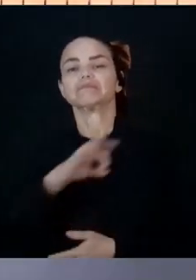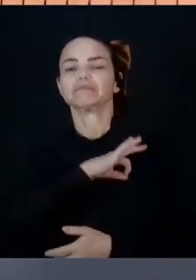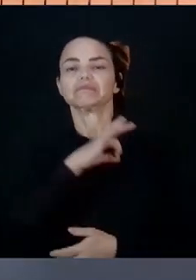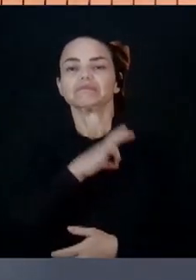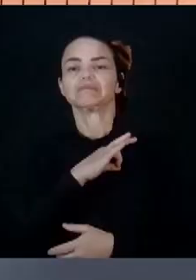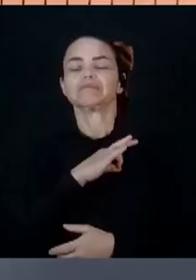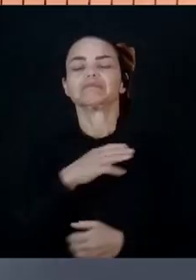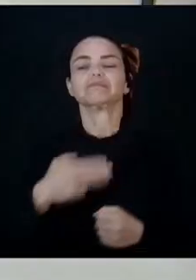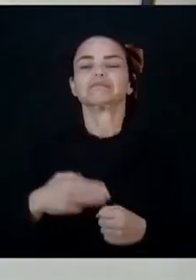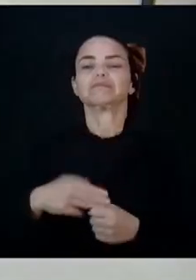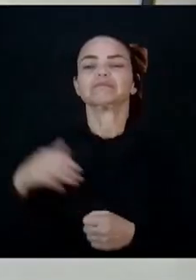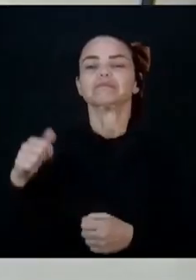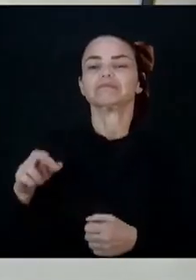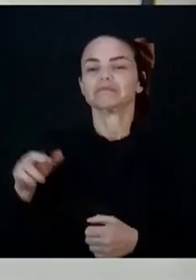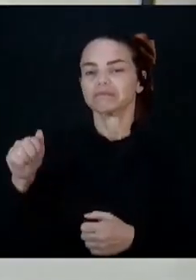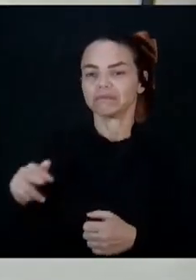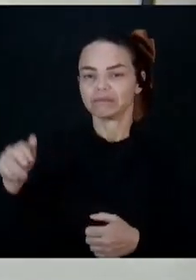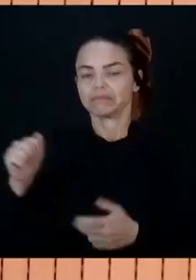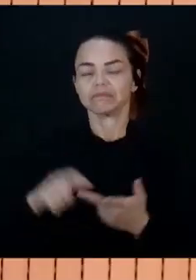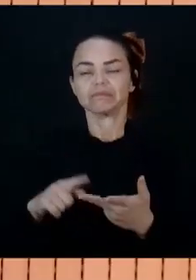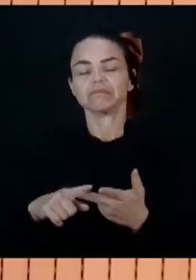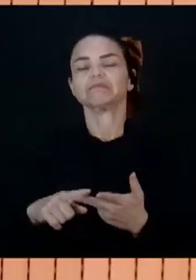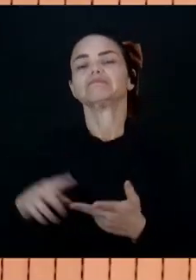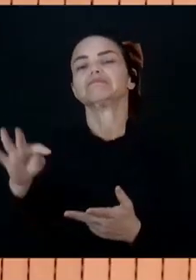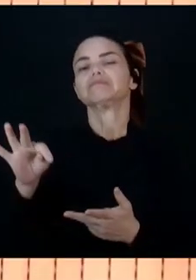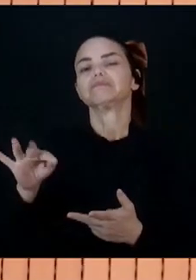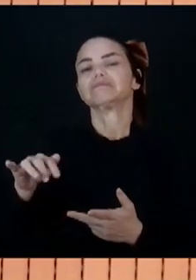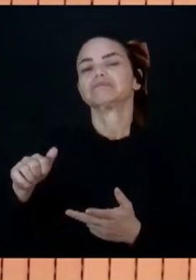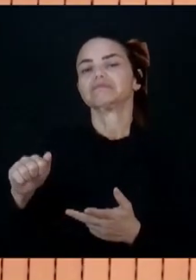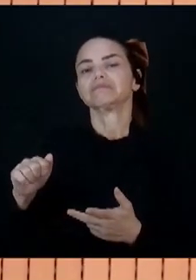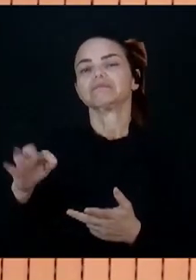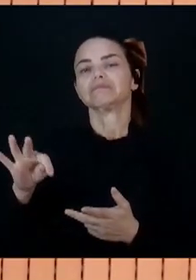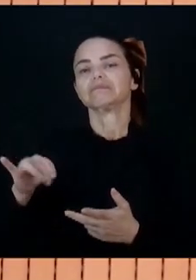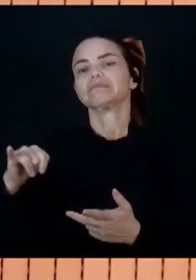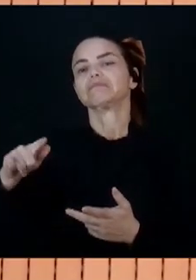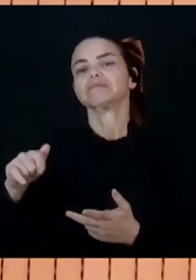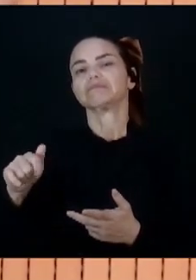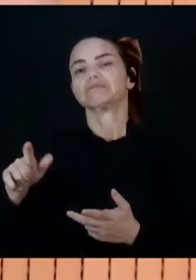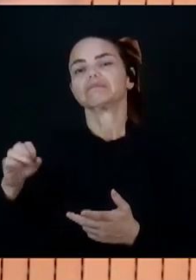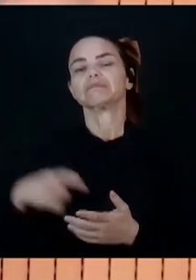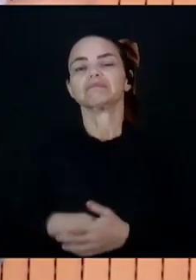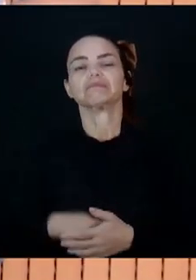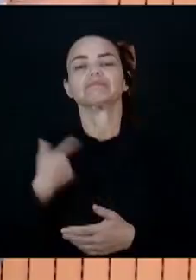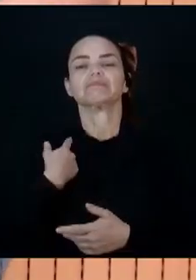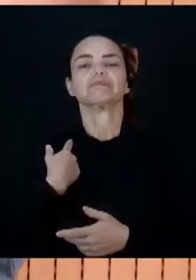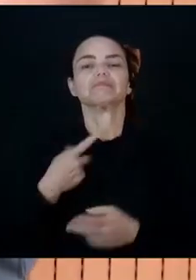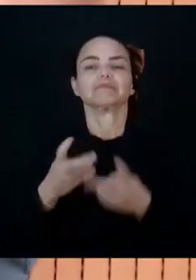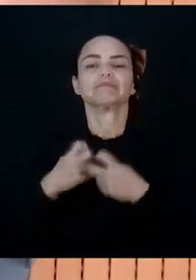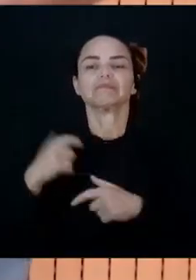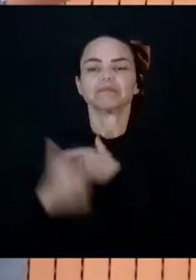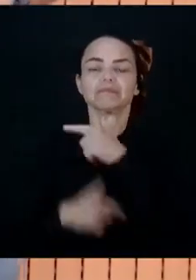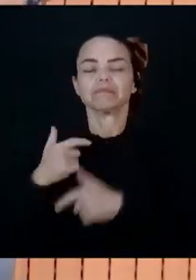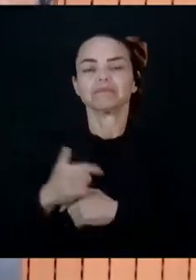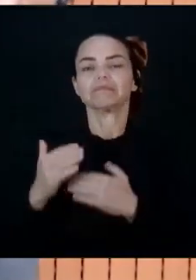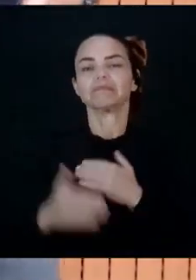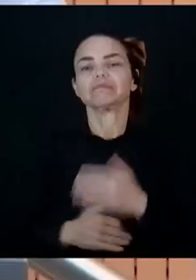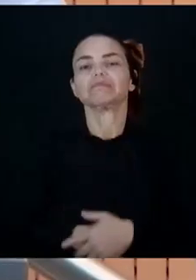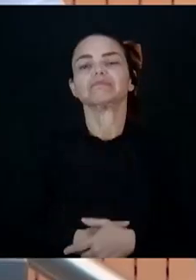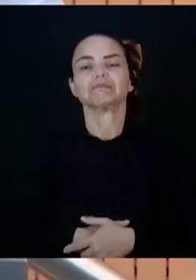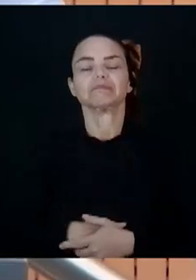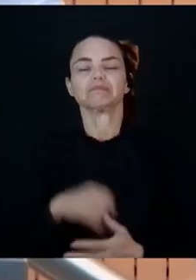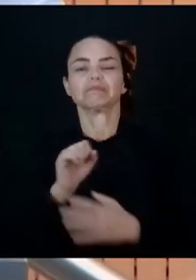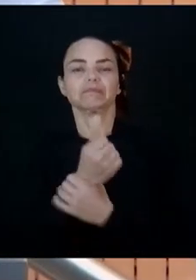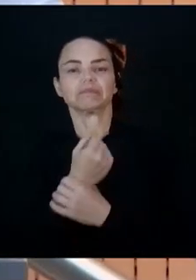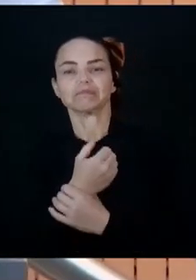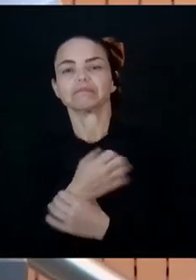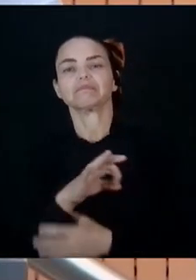Moreira Rocha de Camargo e Tiago Leonardo Marques da Silva, em reconhecimento ao trabalho desenvolvido na área da segurança pública.